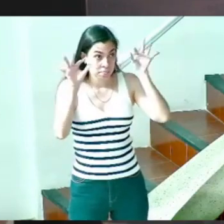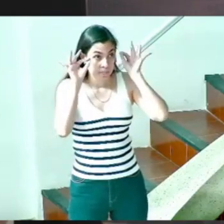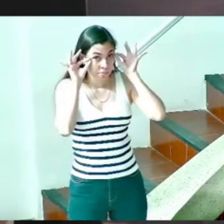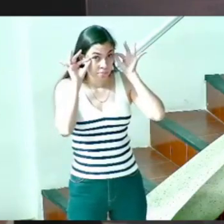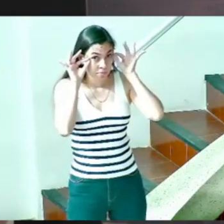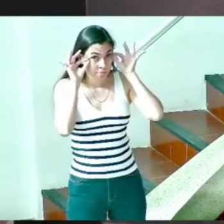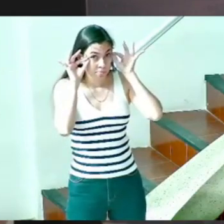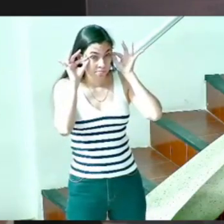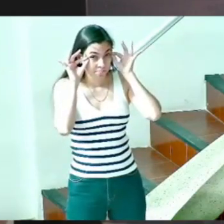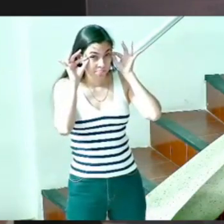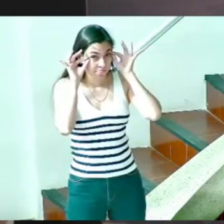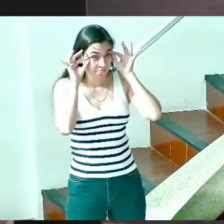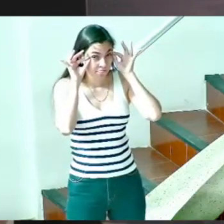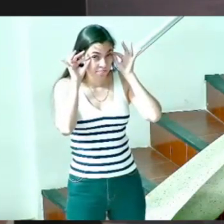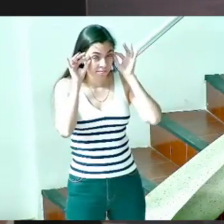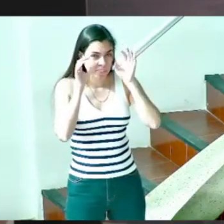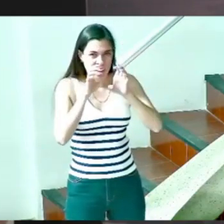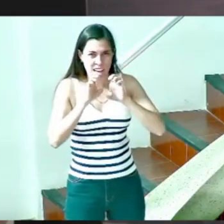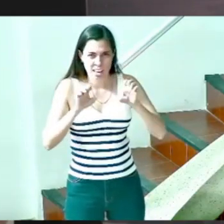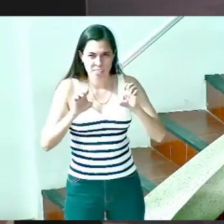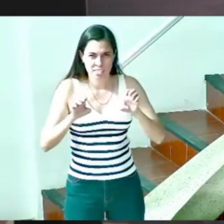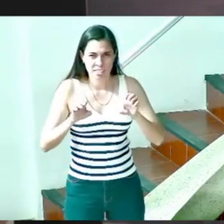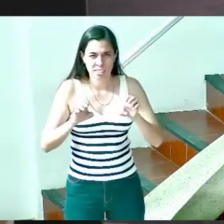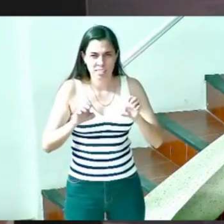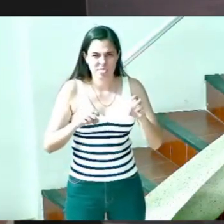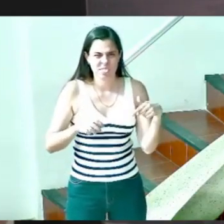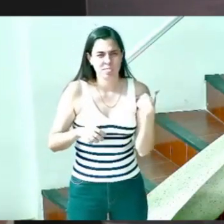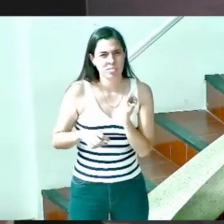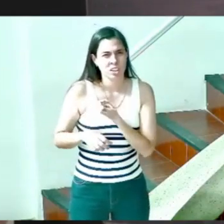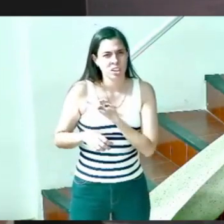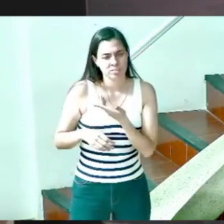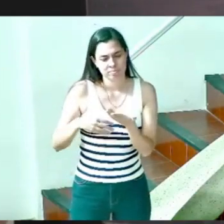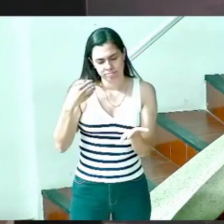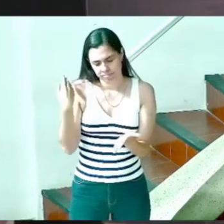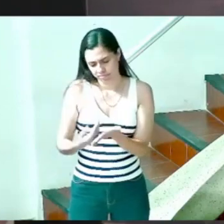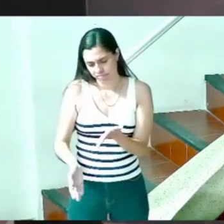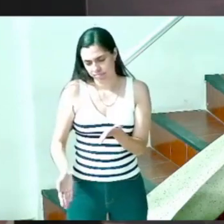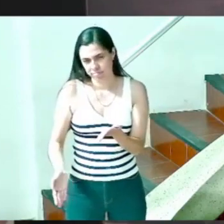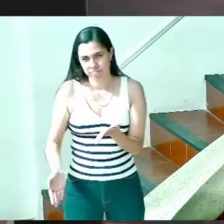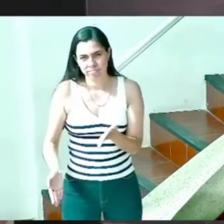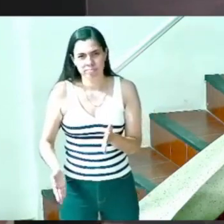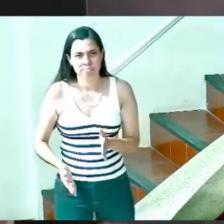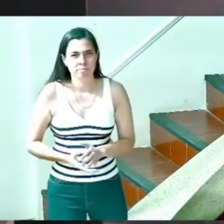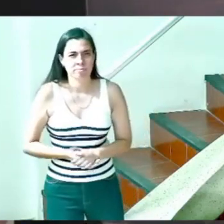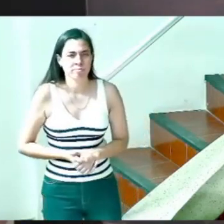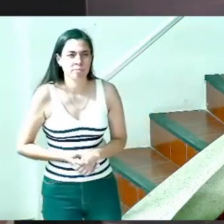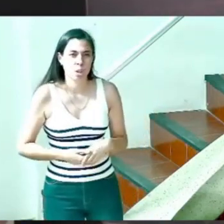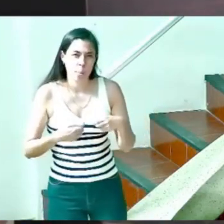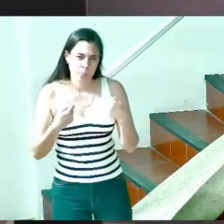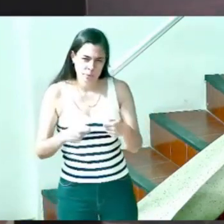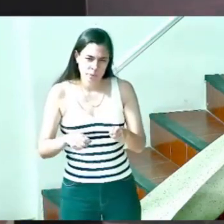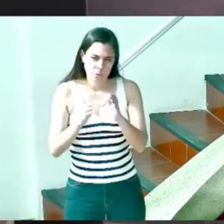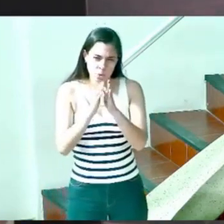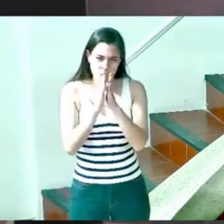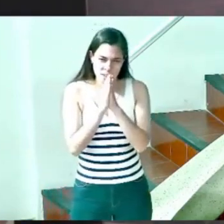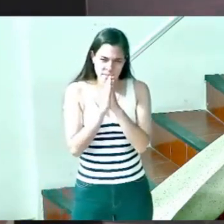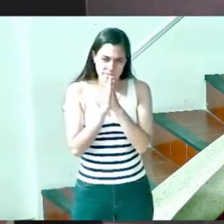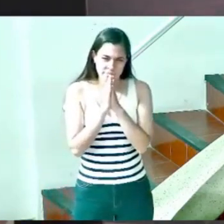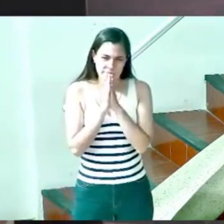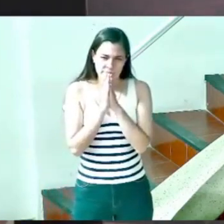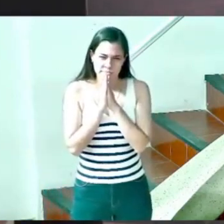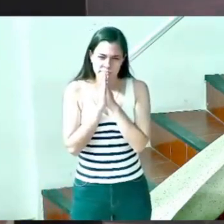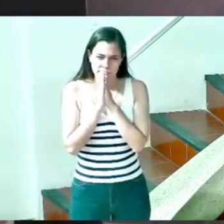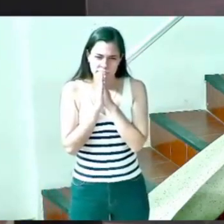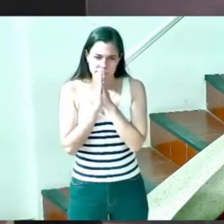para famílias atacadas, para pessoas atacadas. Nós precisamos orar e vigiar, como é